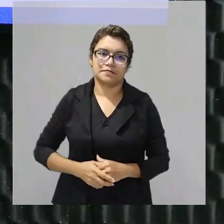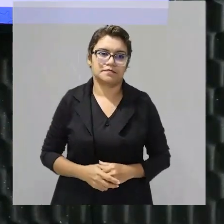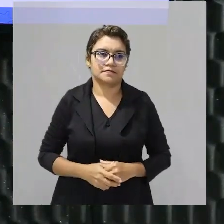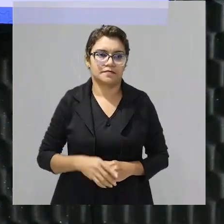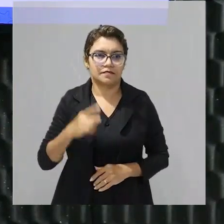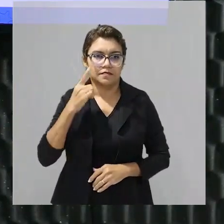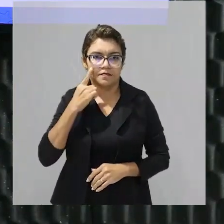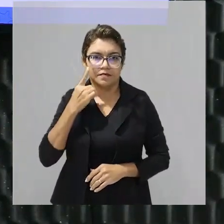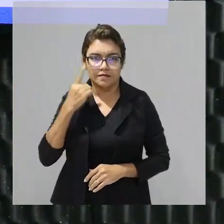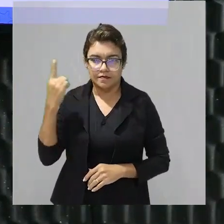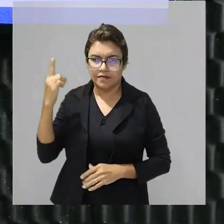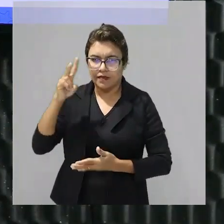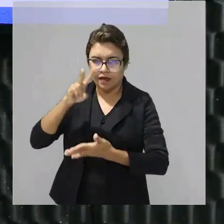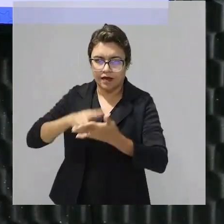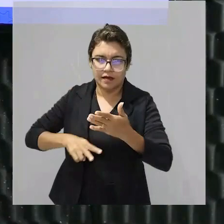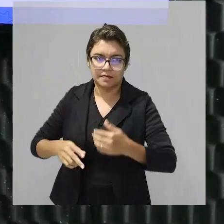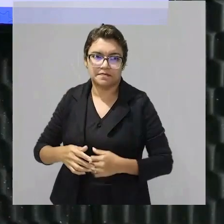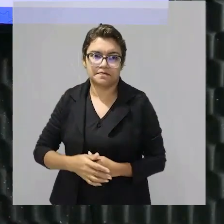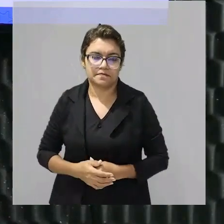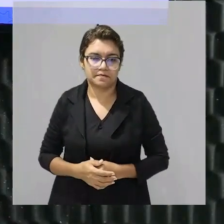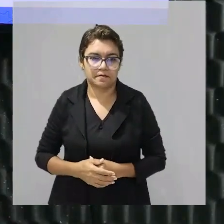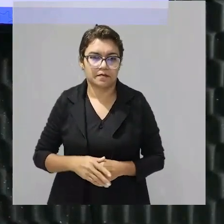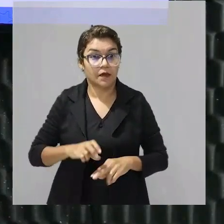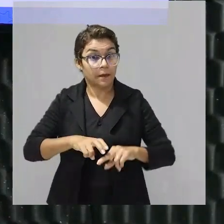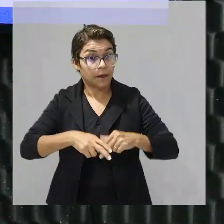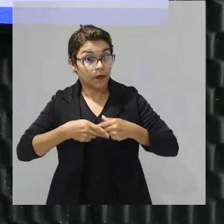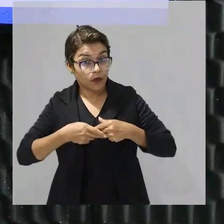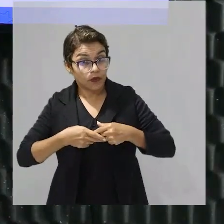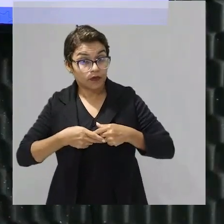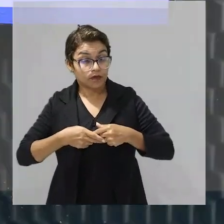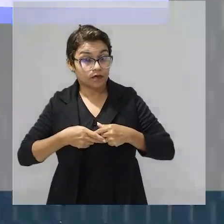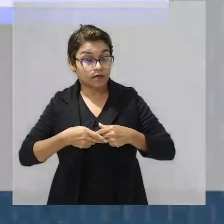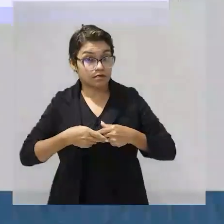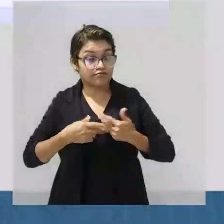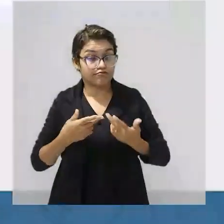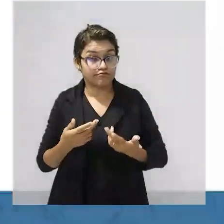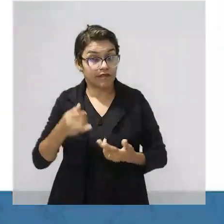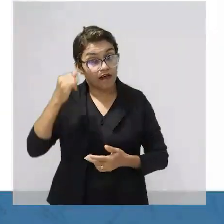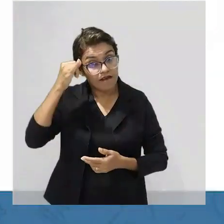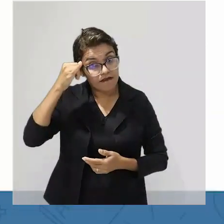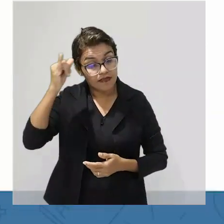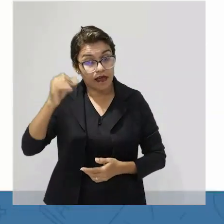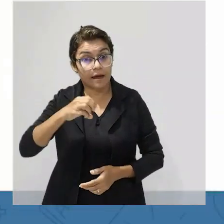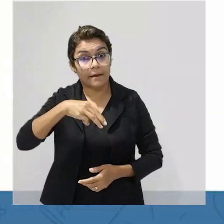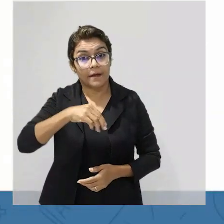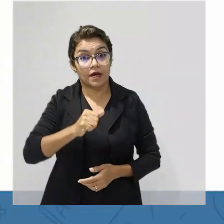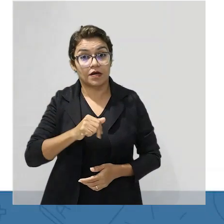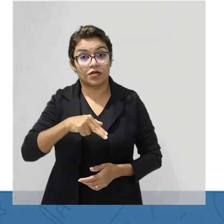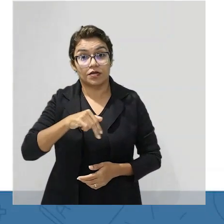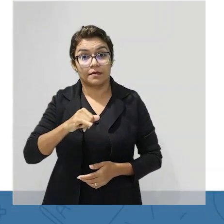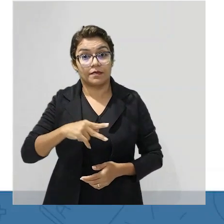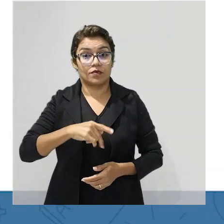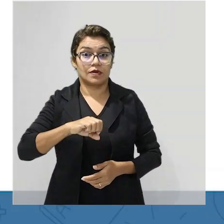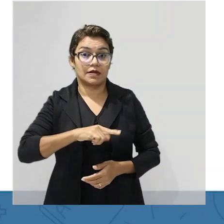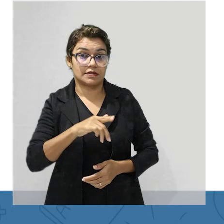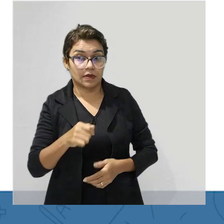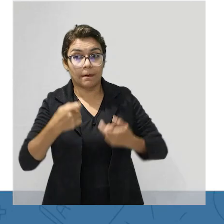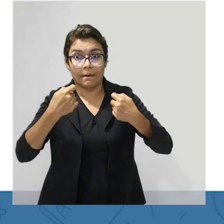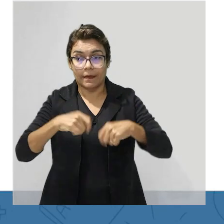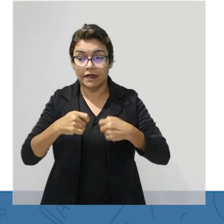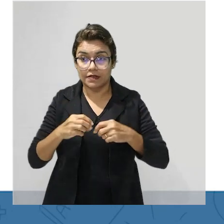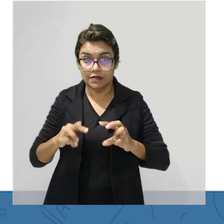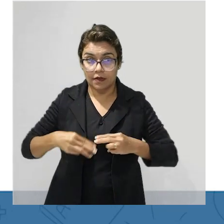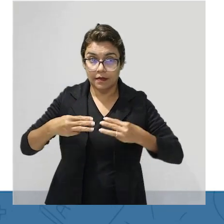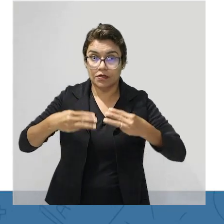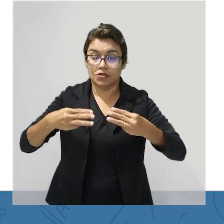a manipulação do comportamento do usuário pelo controle de dados da internet. Lembre-se que esse trecho